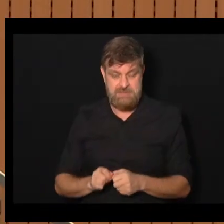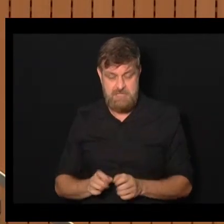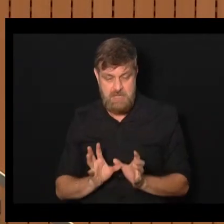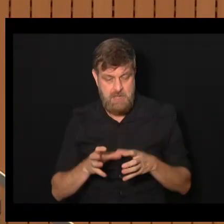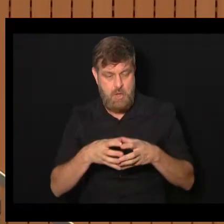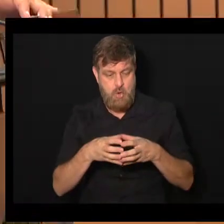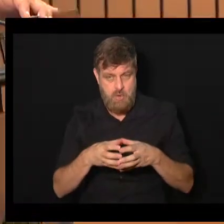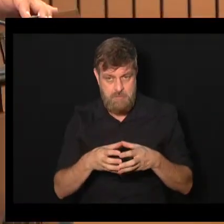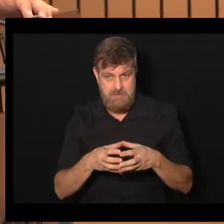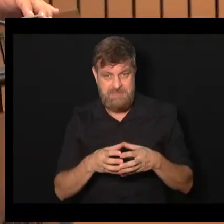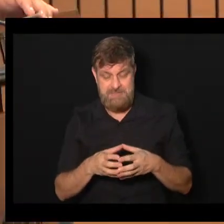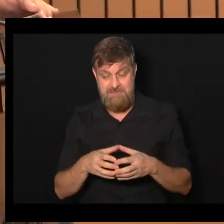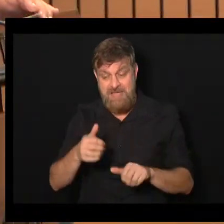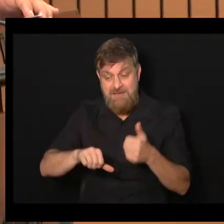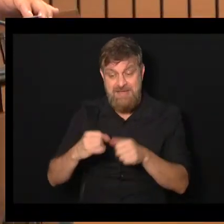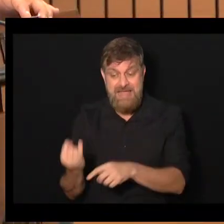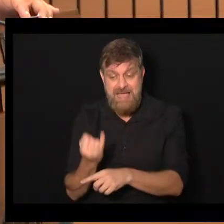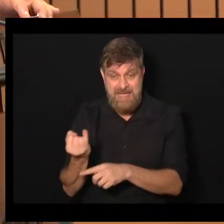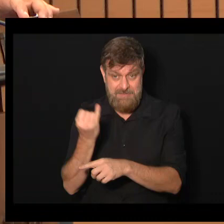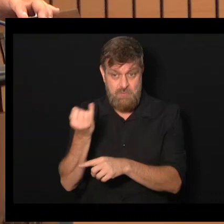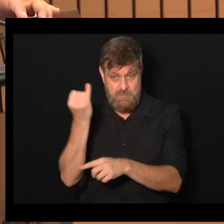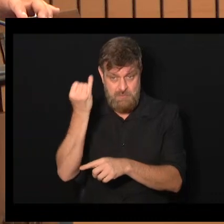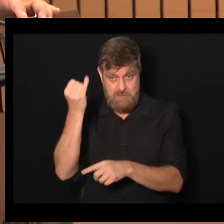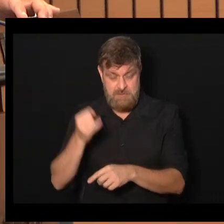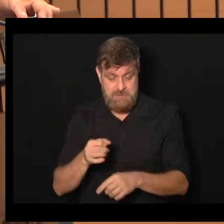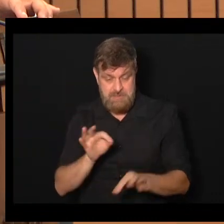comissões, comissões de mérito, e